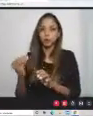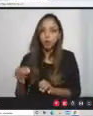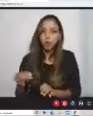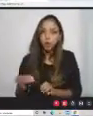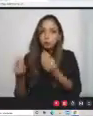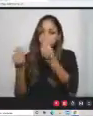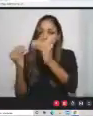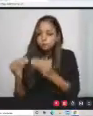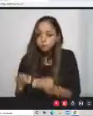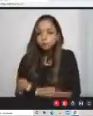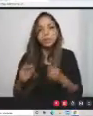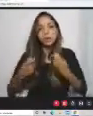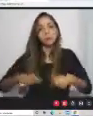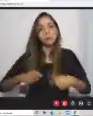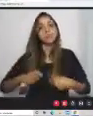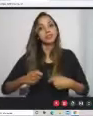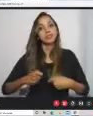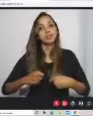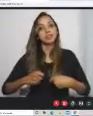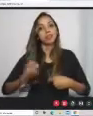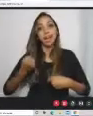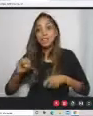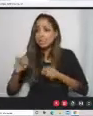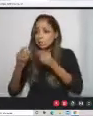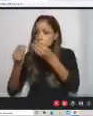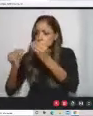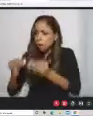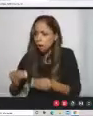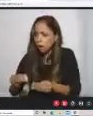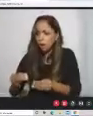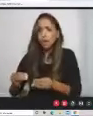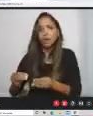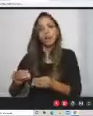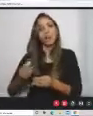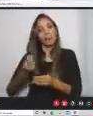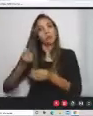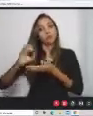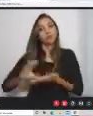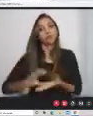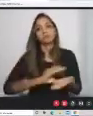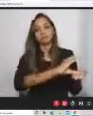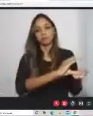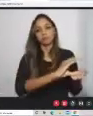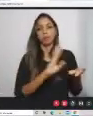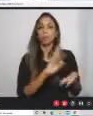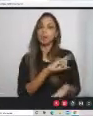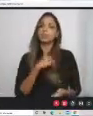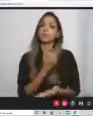recursos para a nossa saúde. E a gente sabe que se perde muito recurso justamente por a falta de informação.